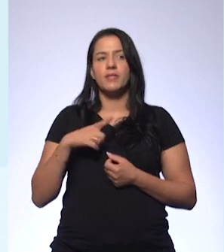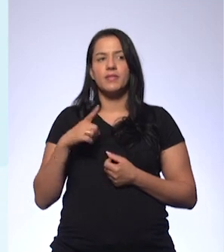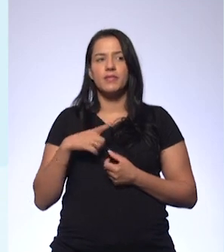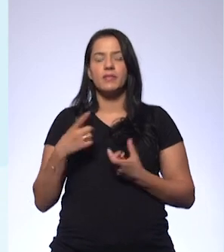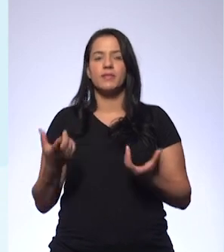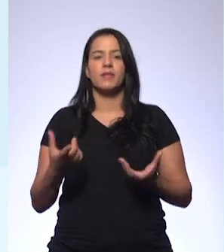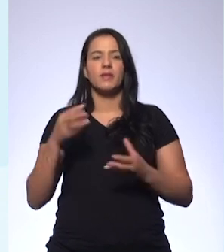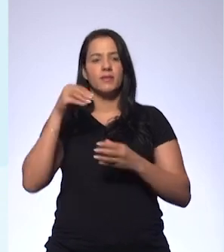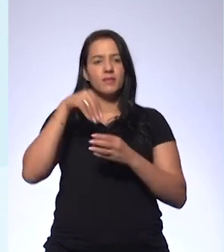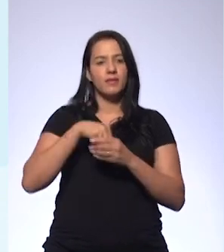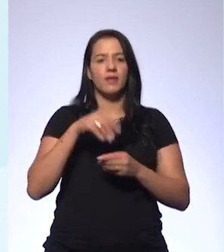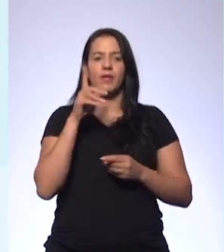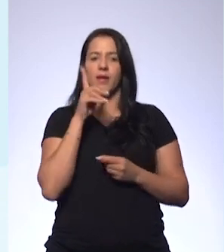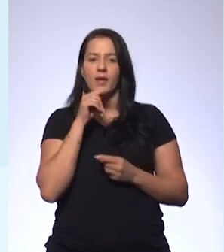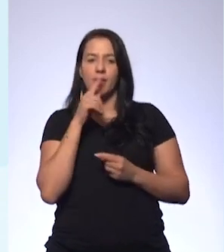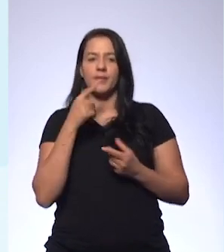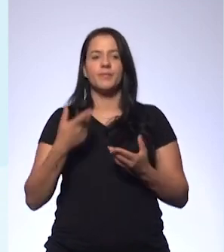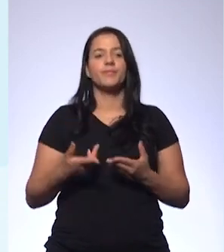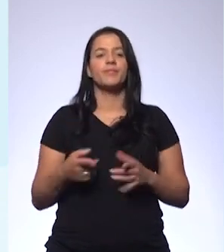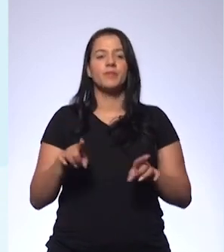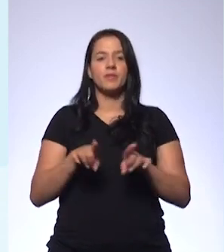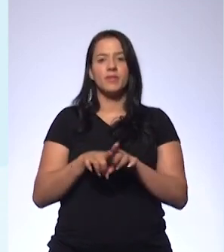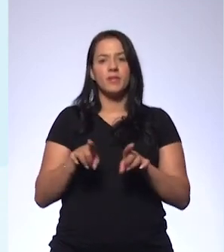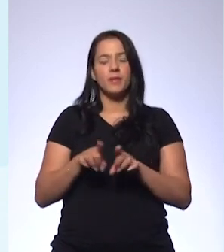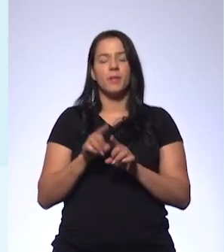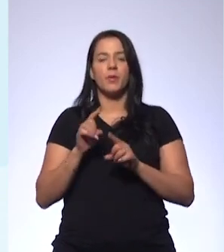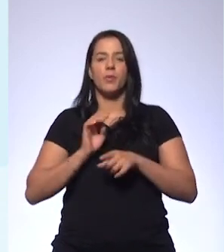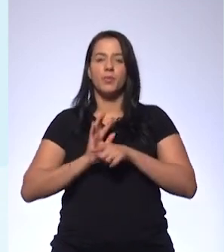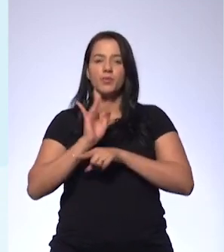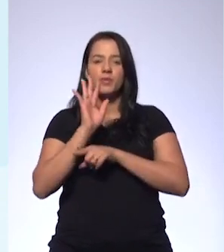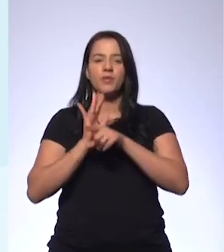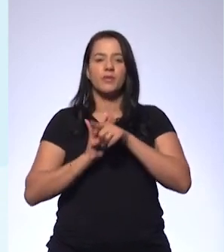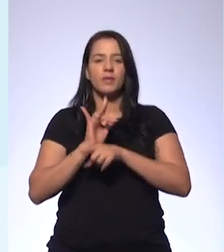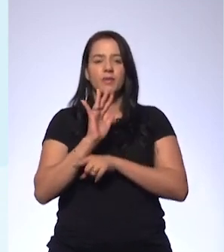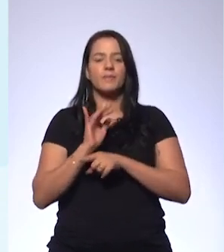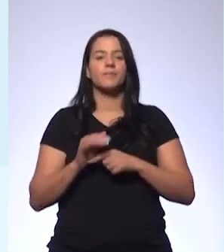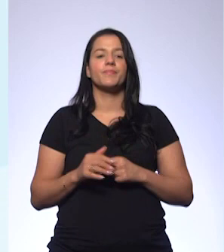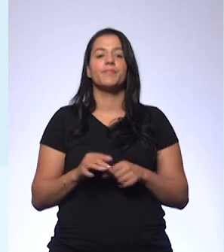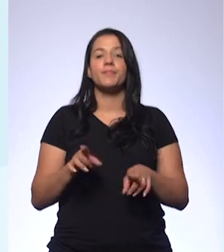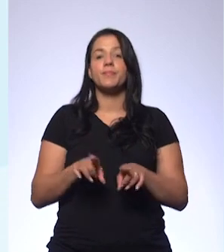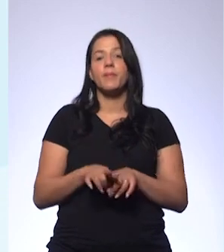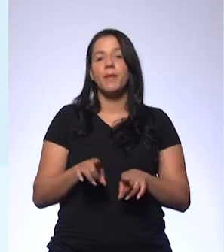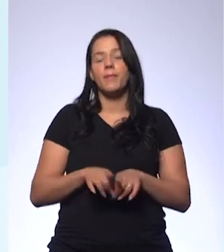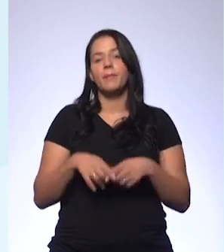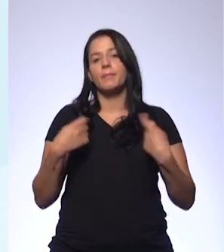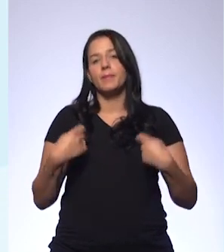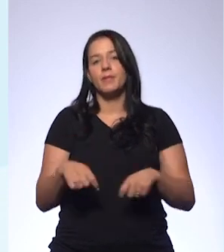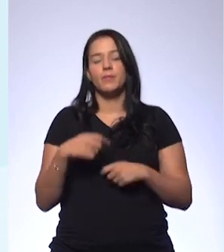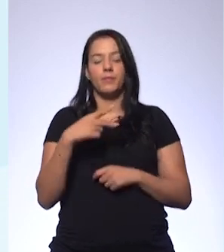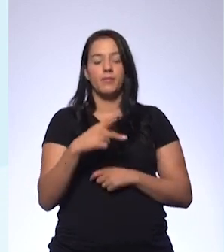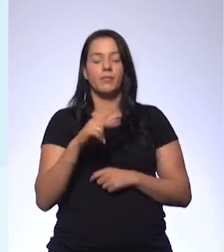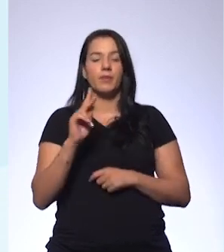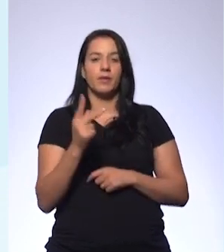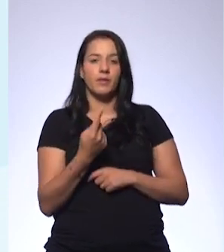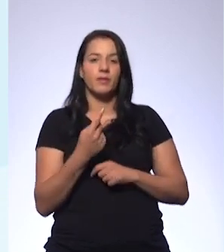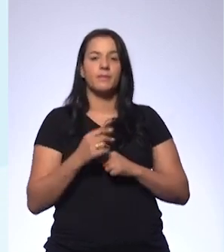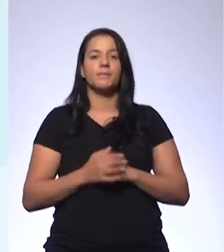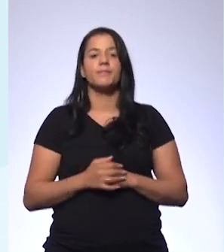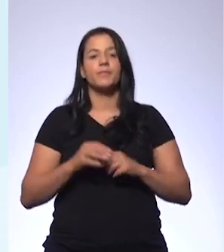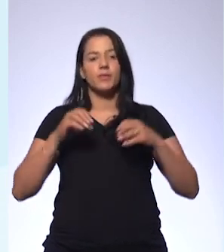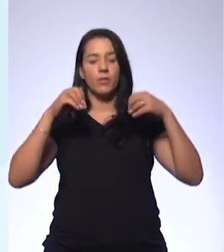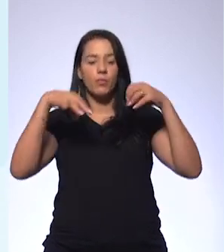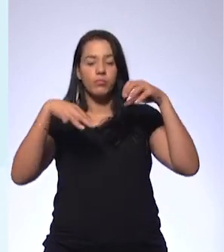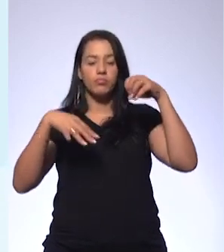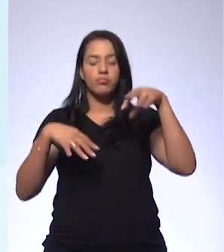abióticos, né? Então, tem água, tem os gases, né, que estão ali, depende de pH, luminosidade. Então, tem